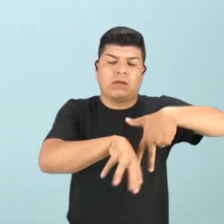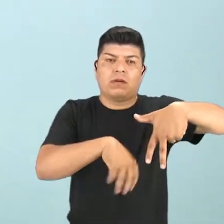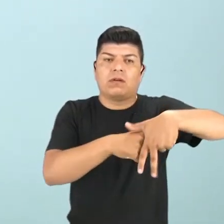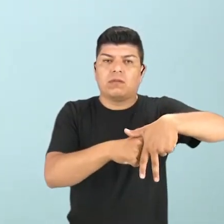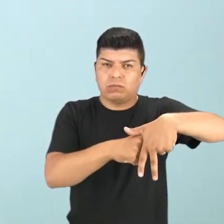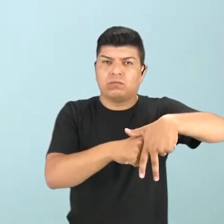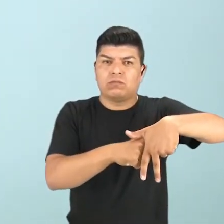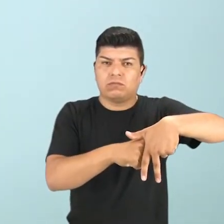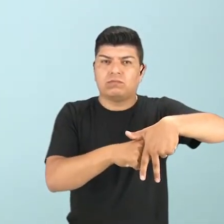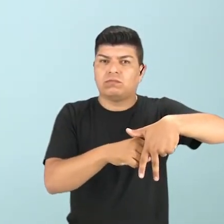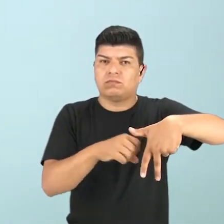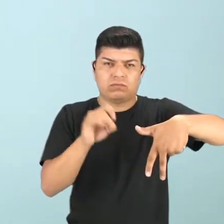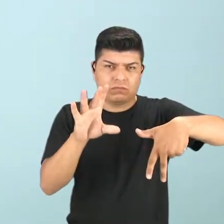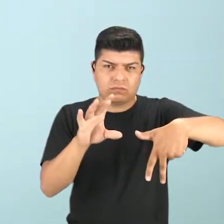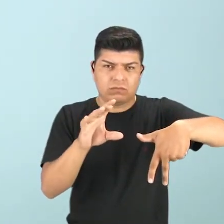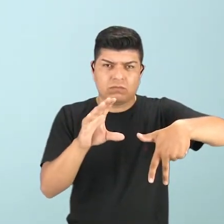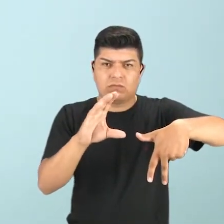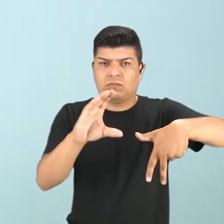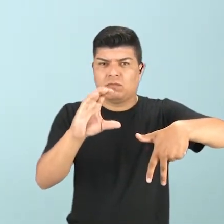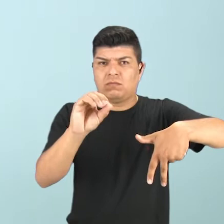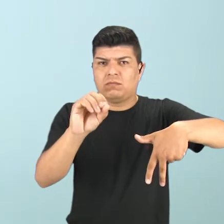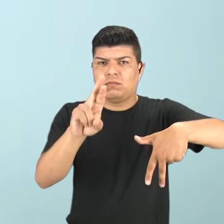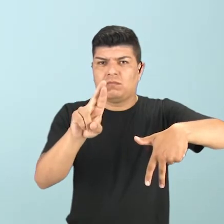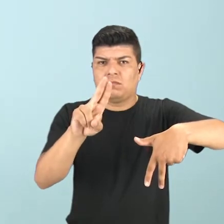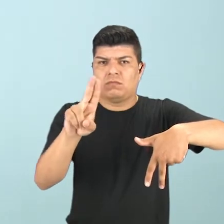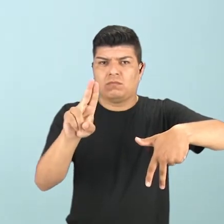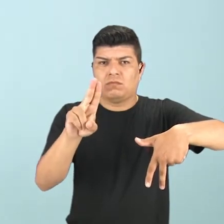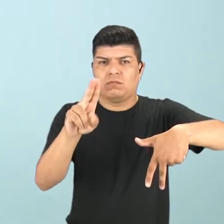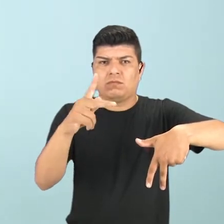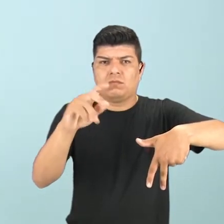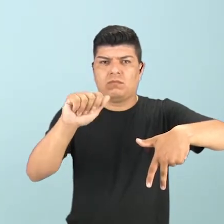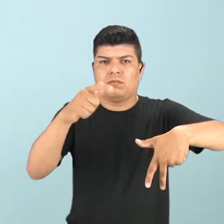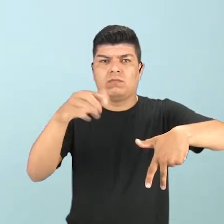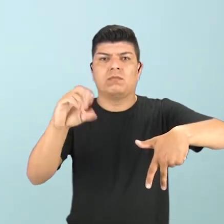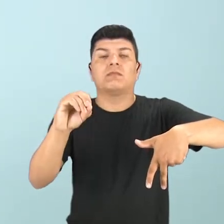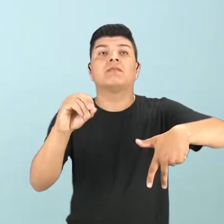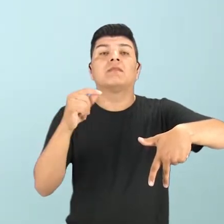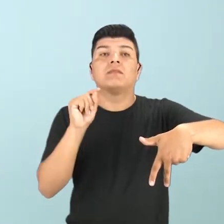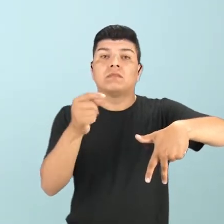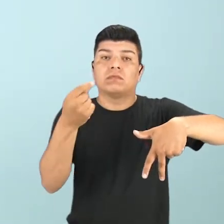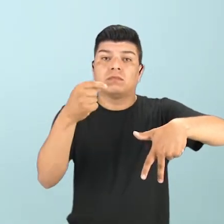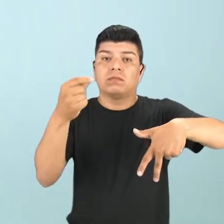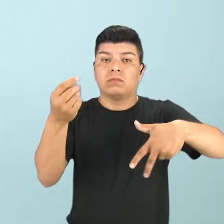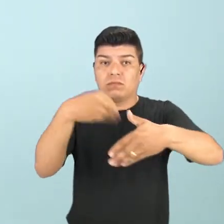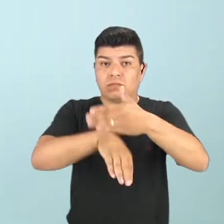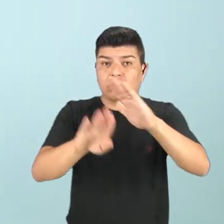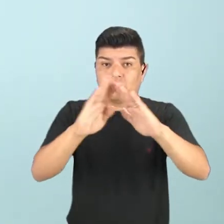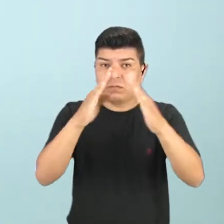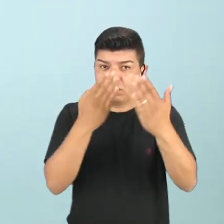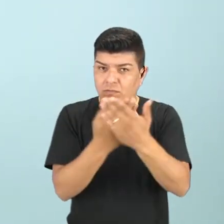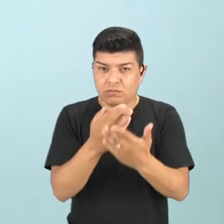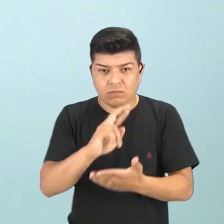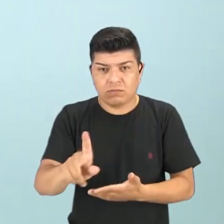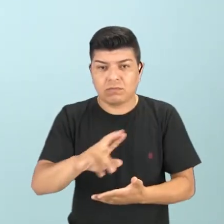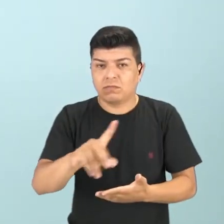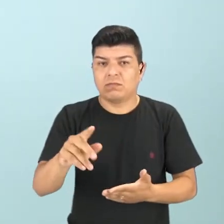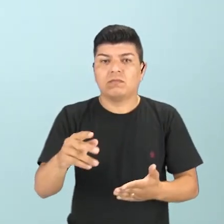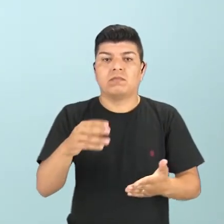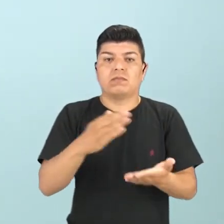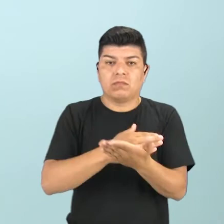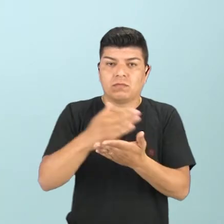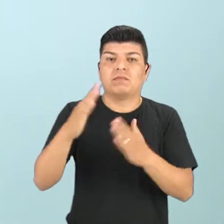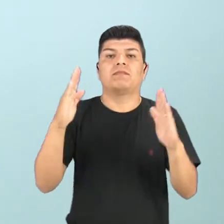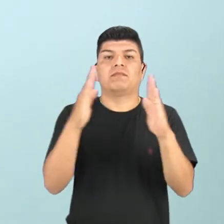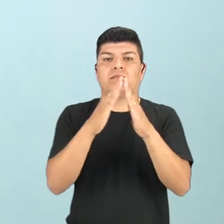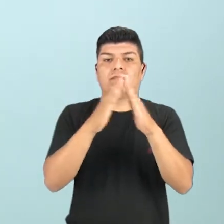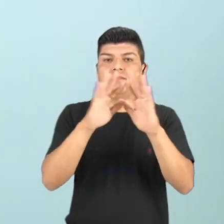corrupção ela não vem só dentro da escola, mas ela também nasce dentro das casas, dentro das